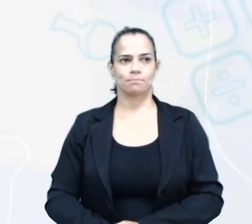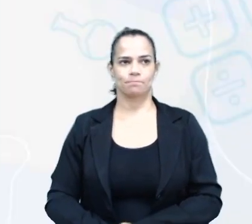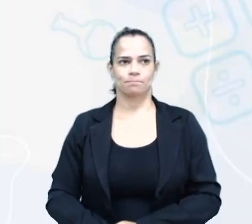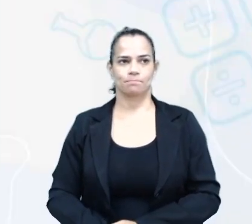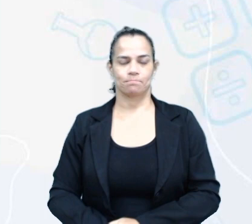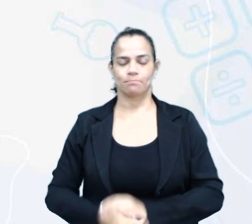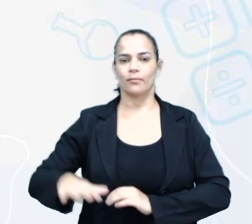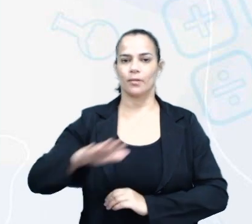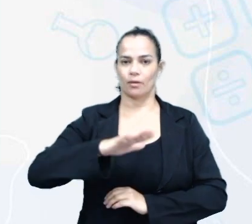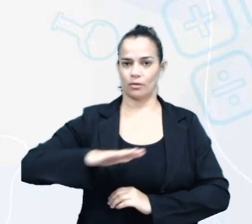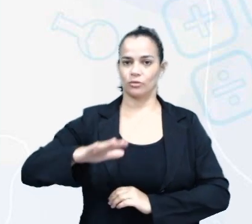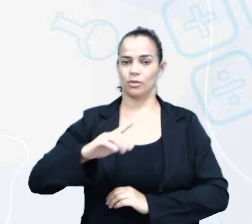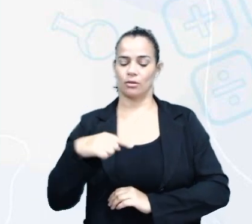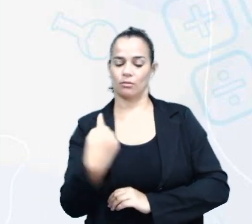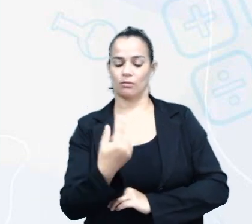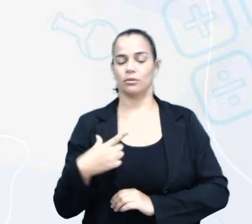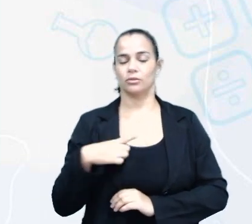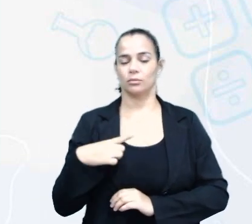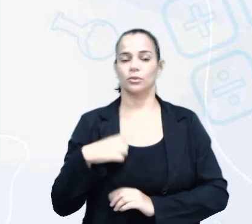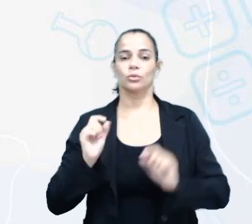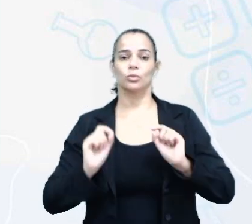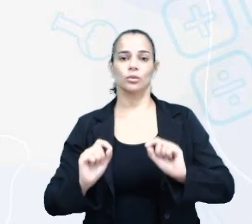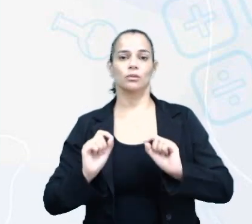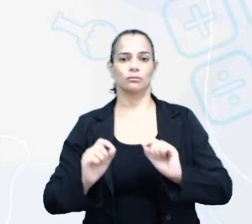De maneira geral, o que é que eu tenho?